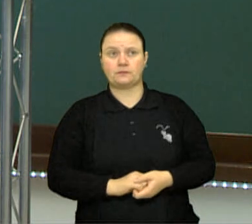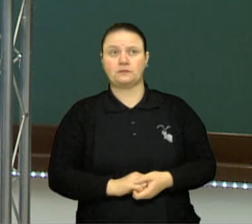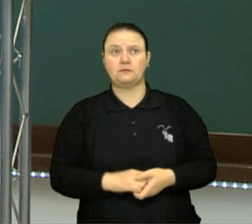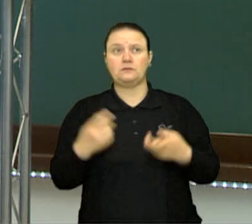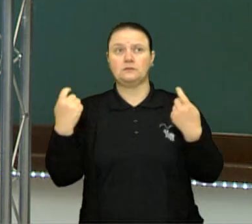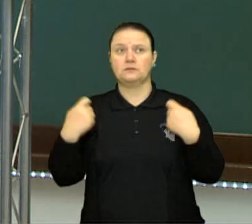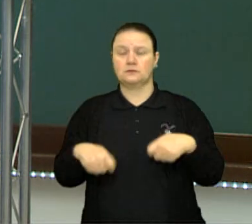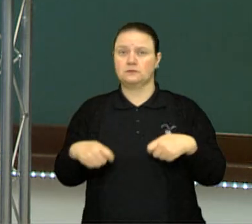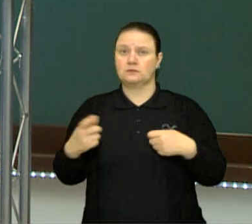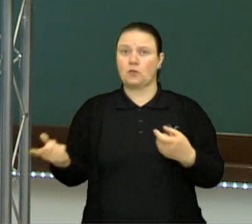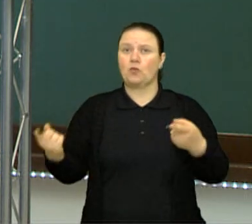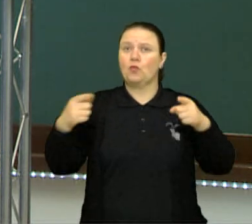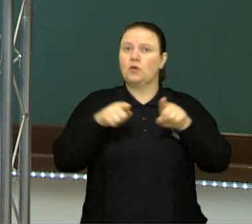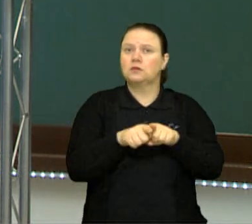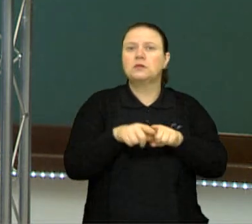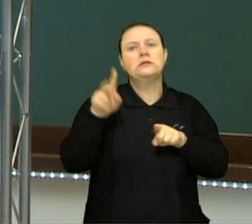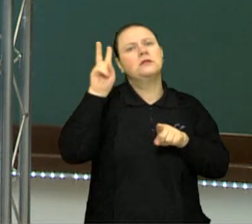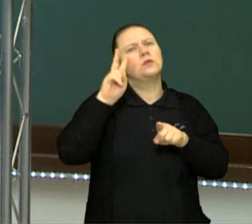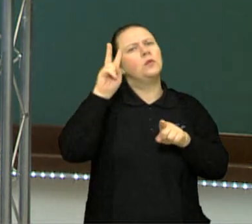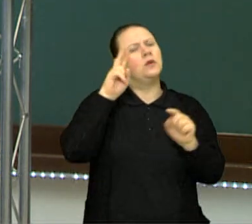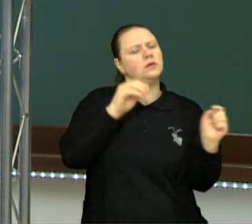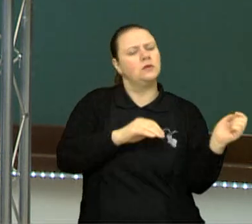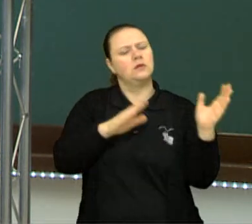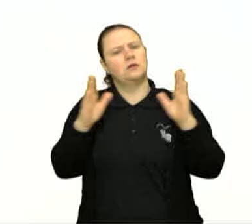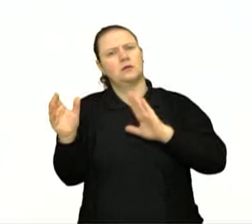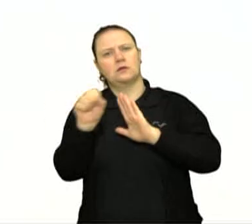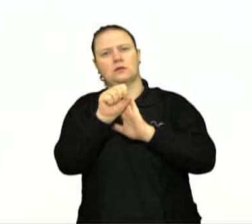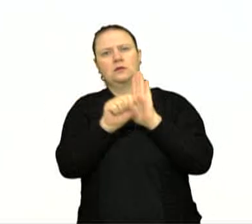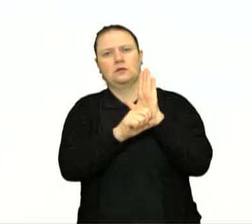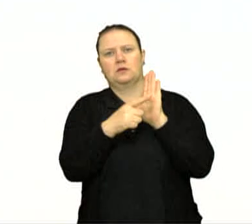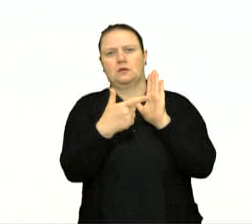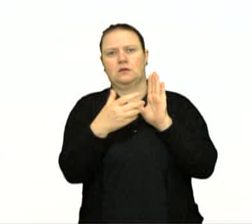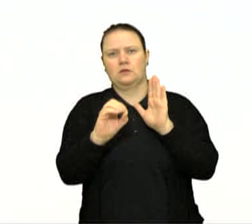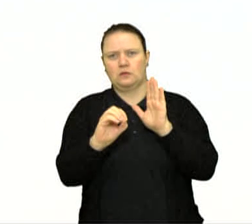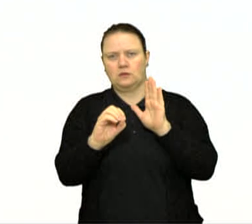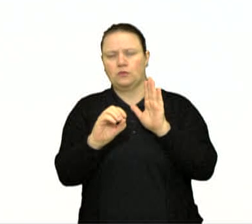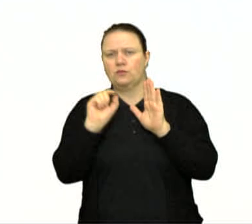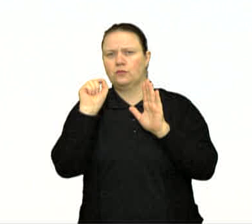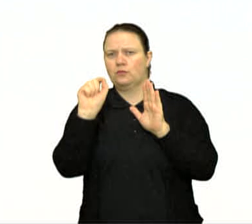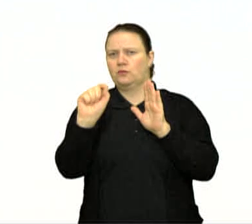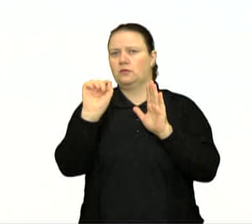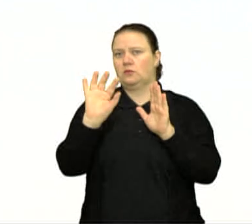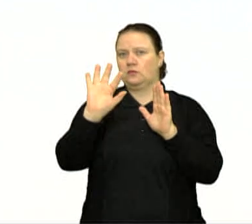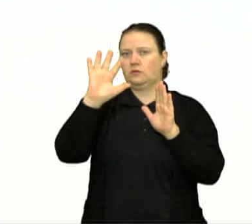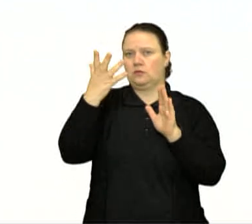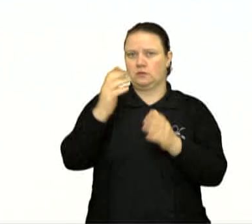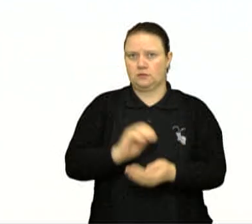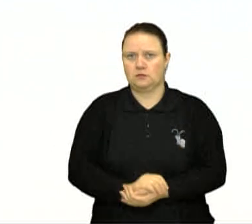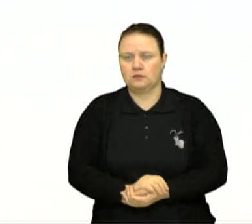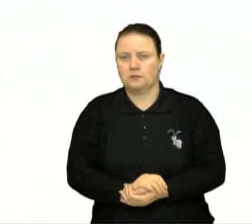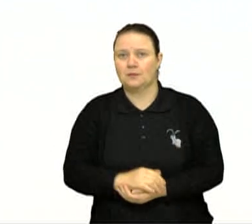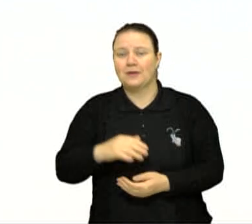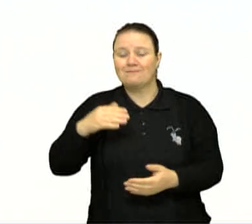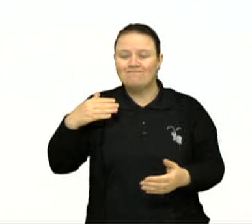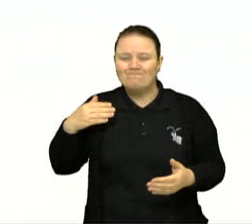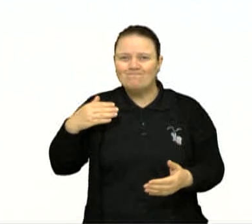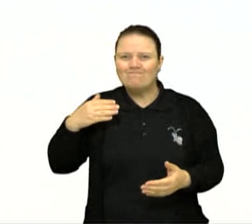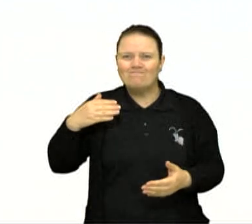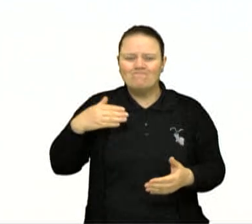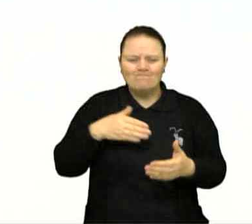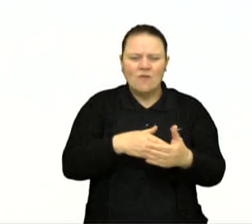um resgate em termos históricos no século XX do que aconteceu para que não houvesse essa